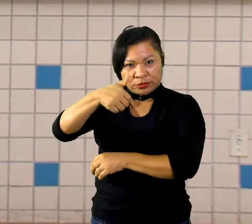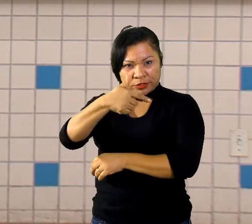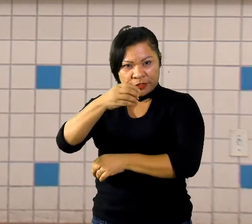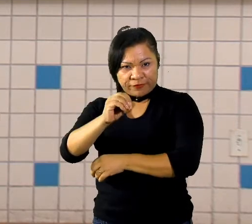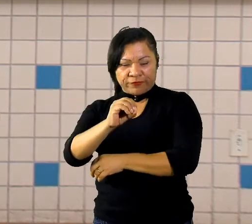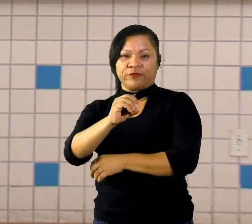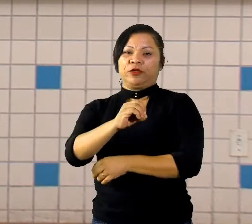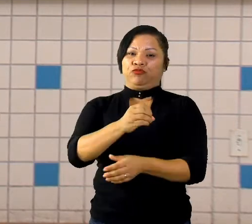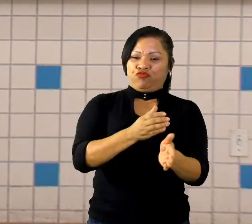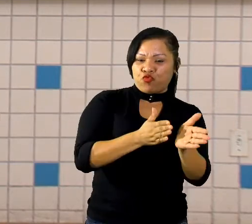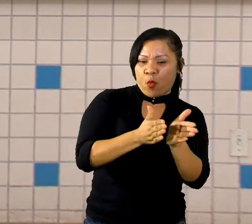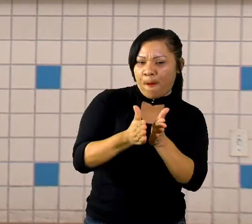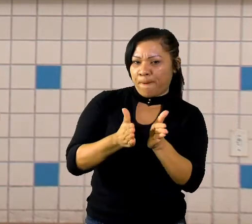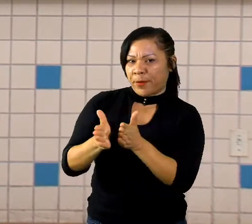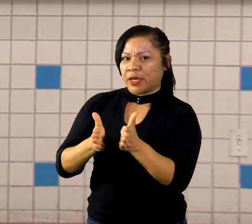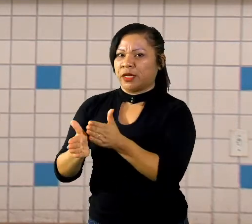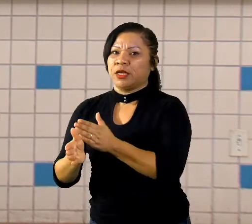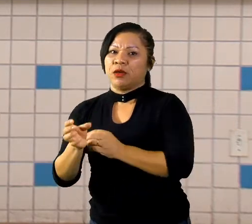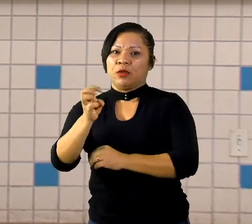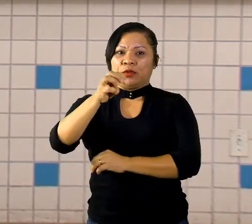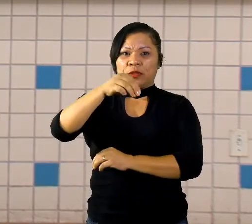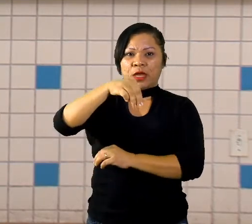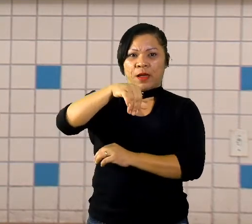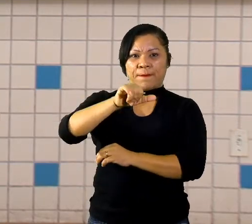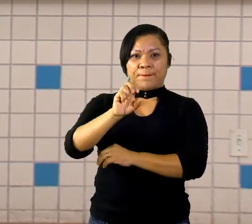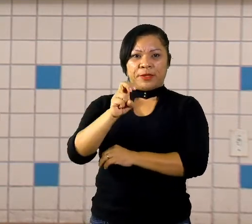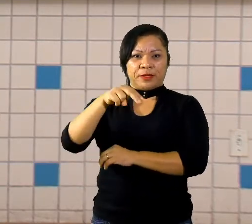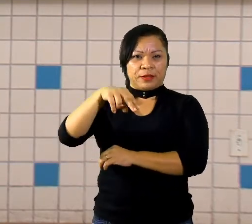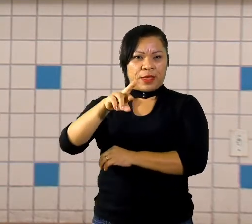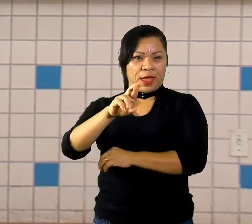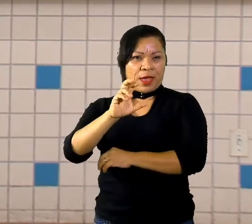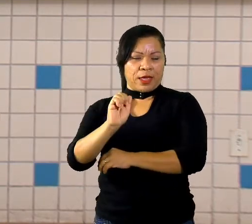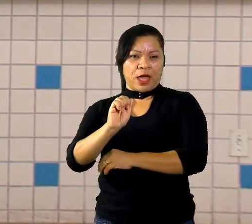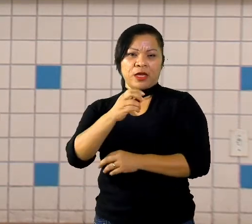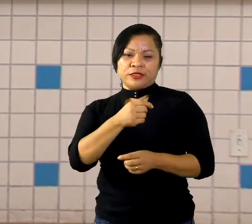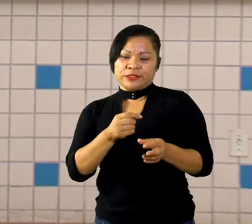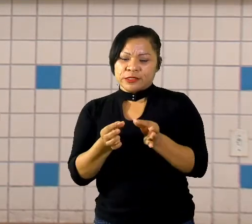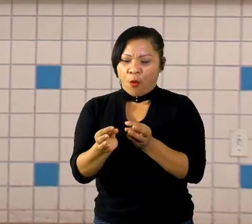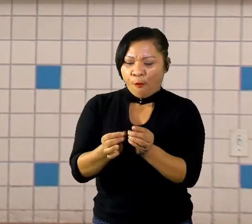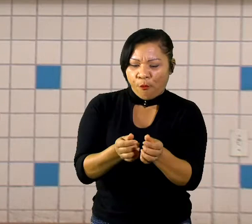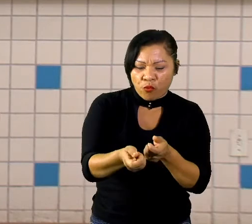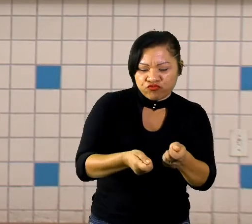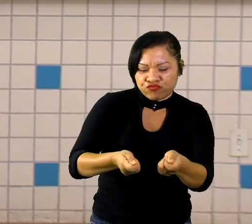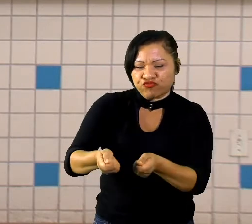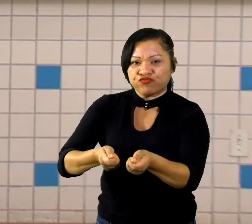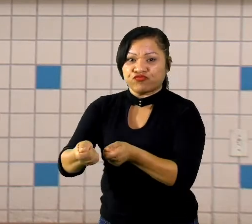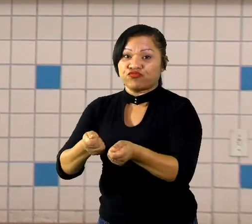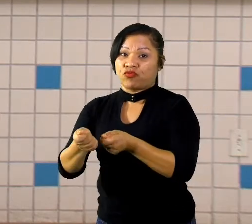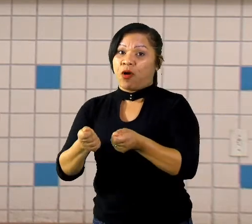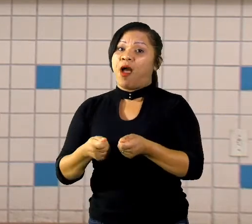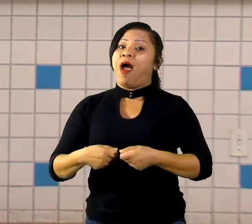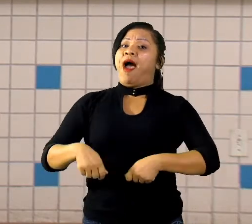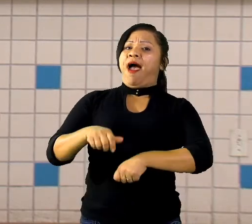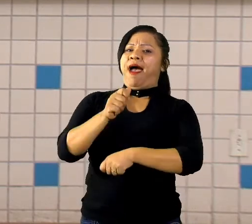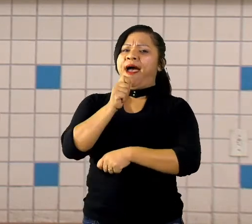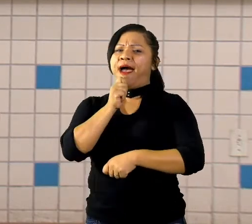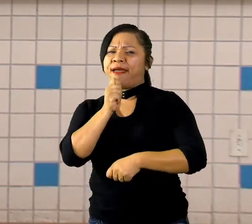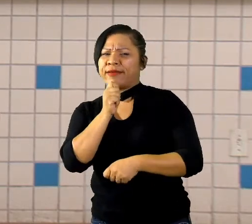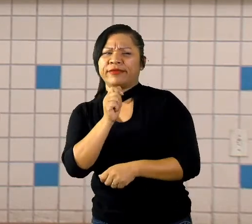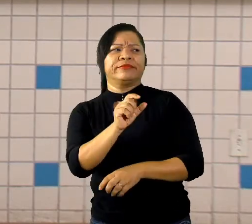o período da mineração, o Brasil ainda estava vivendo na época imperial, e aí